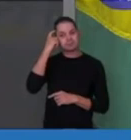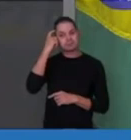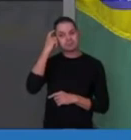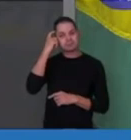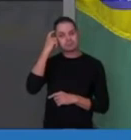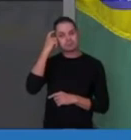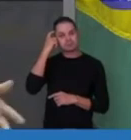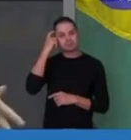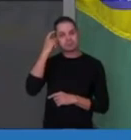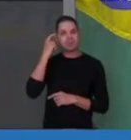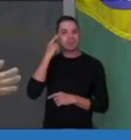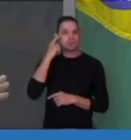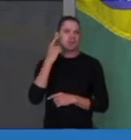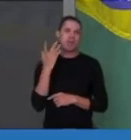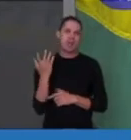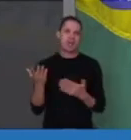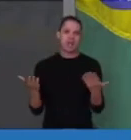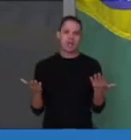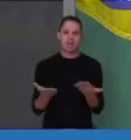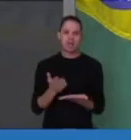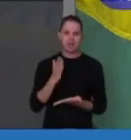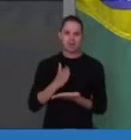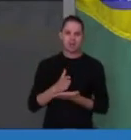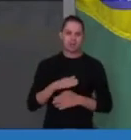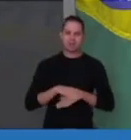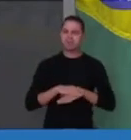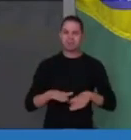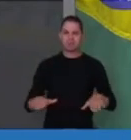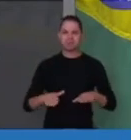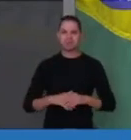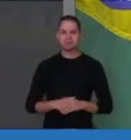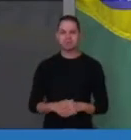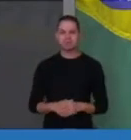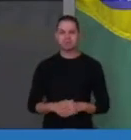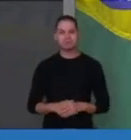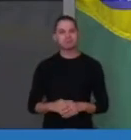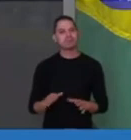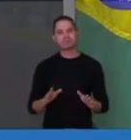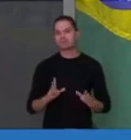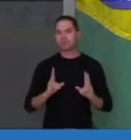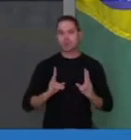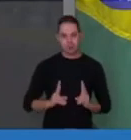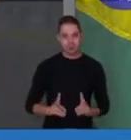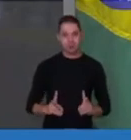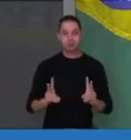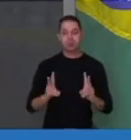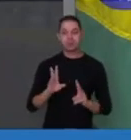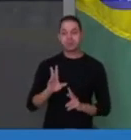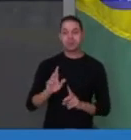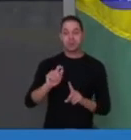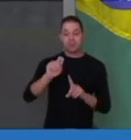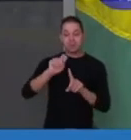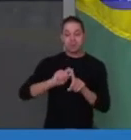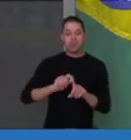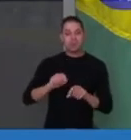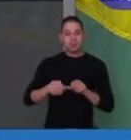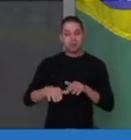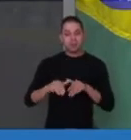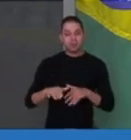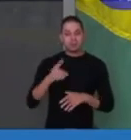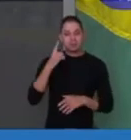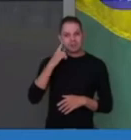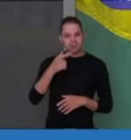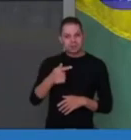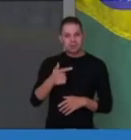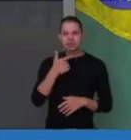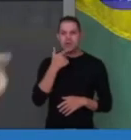venceram, eu pensei, vai acabar, vai terminar isso, né? Não terminou. Aliás, em 7 de setembro, quando eles falavam que ia haver golpe